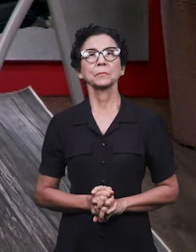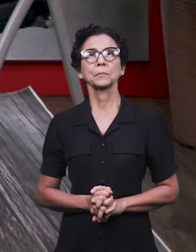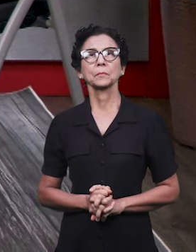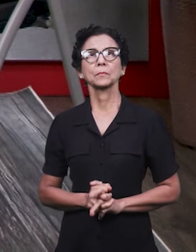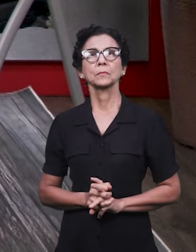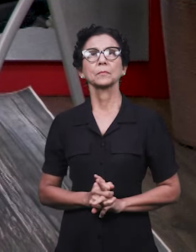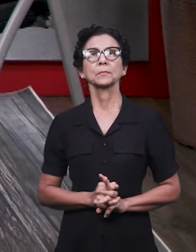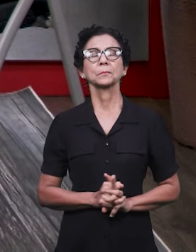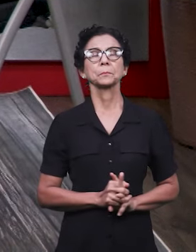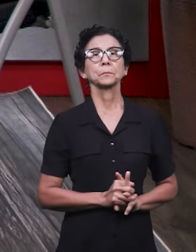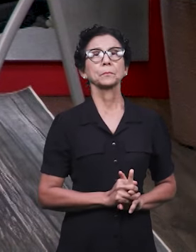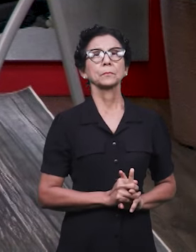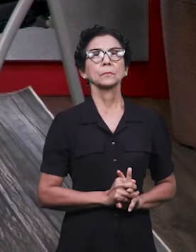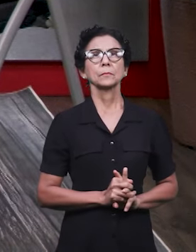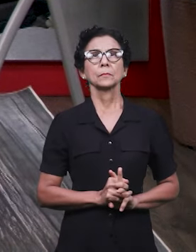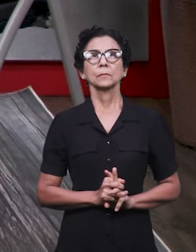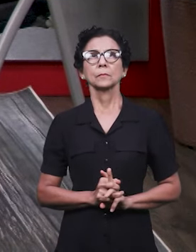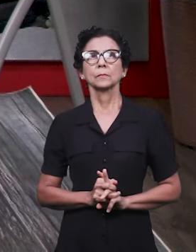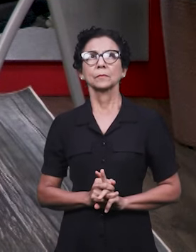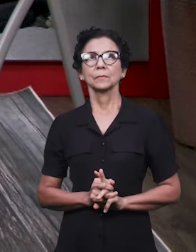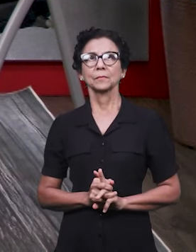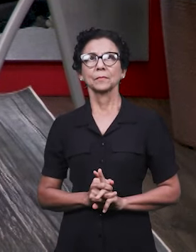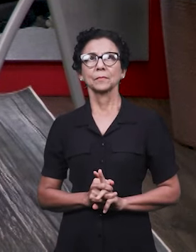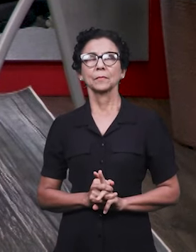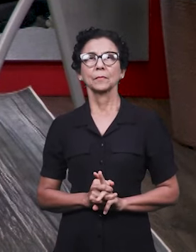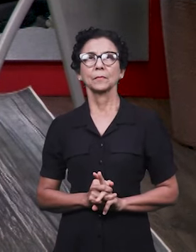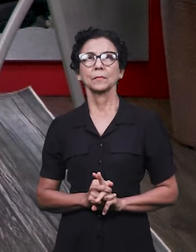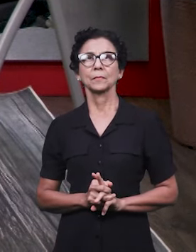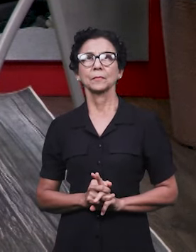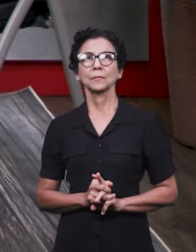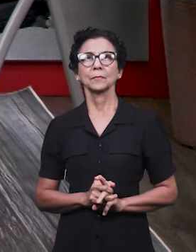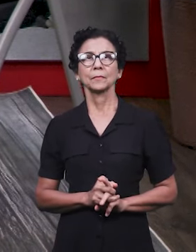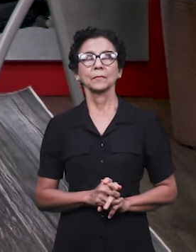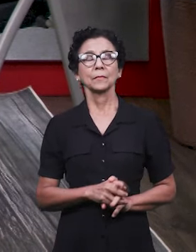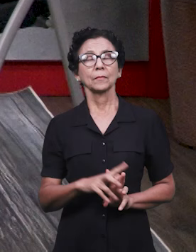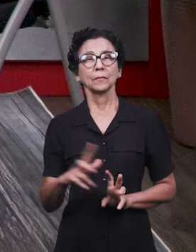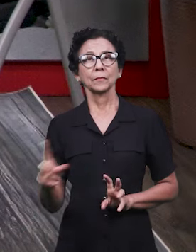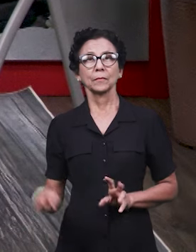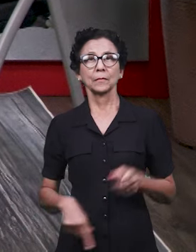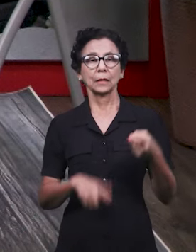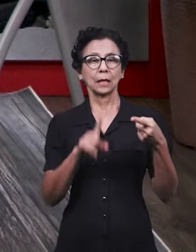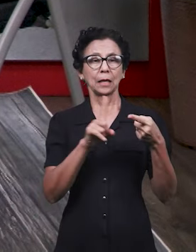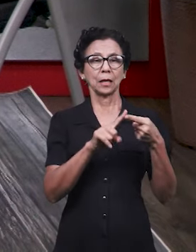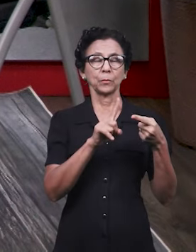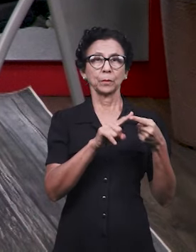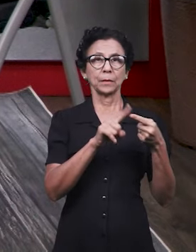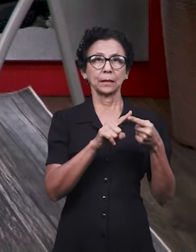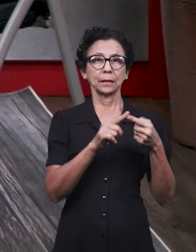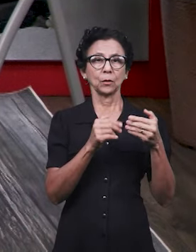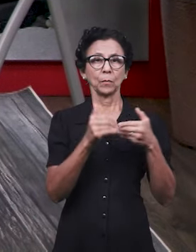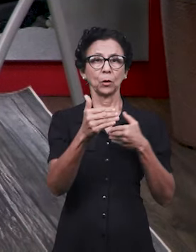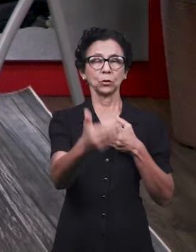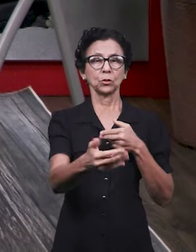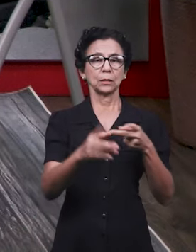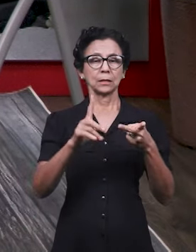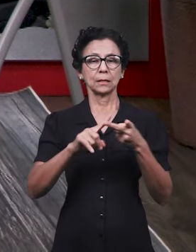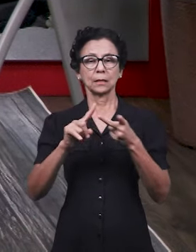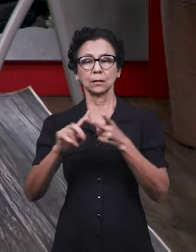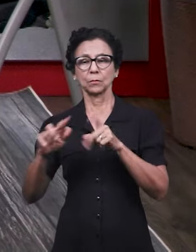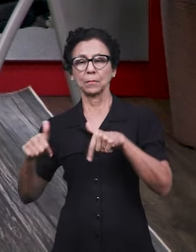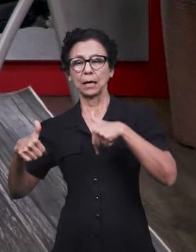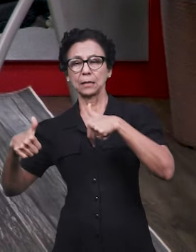Porque estamos aqui com a rotina e temos a outra imagem que também é a ação. Ali é um movimento também, né?